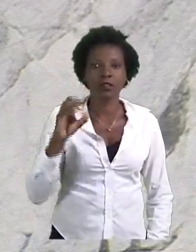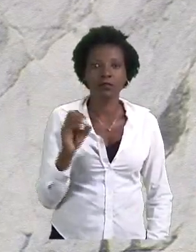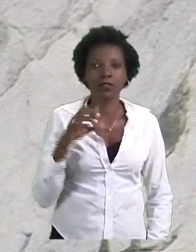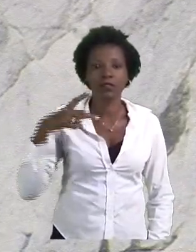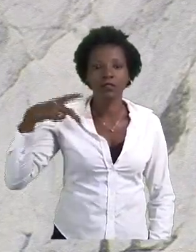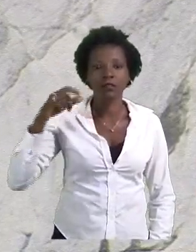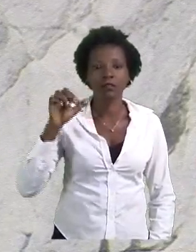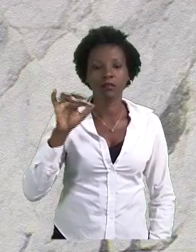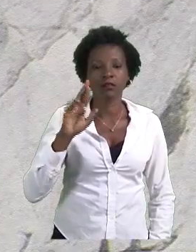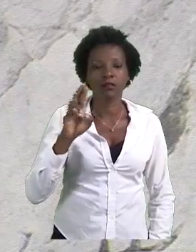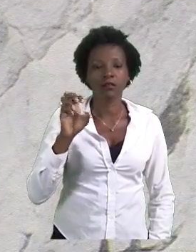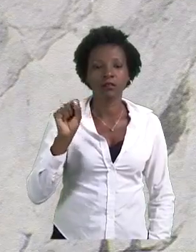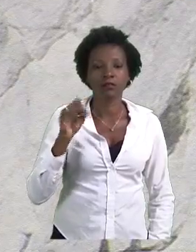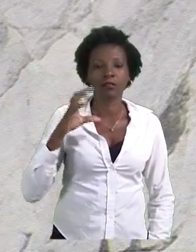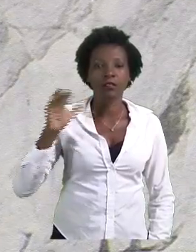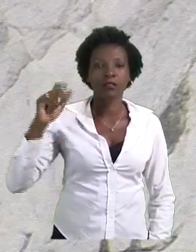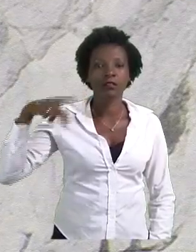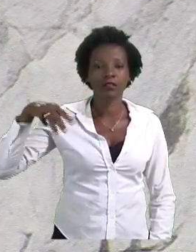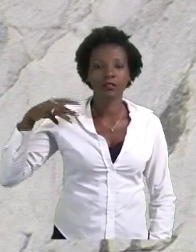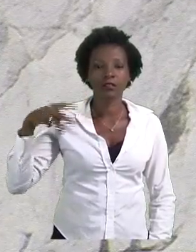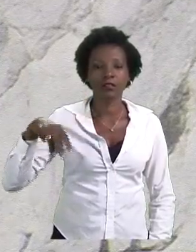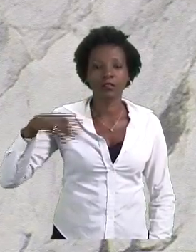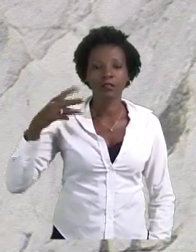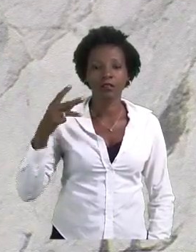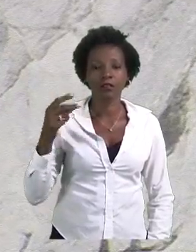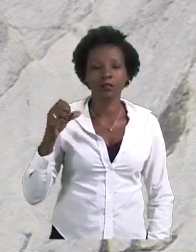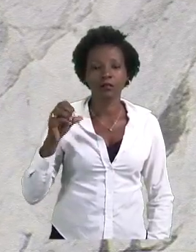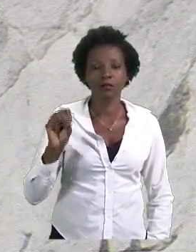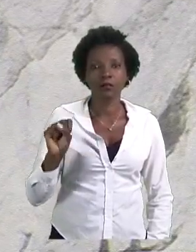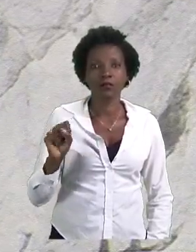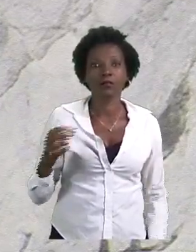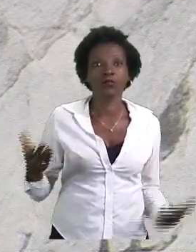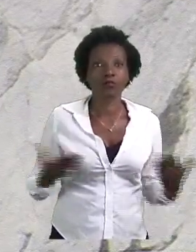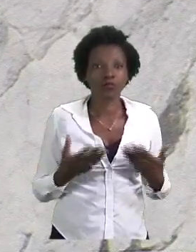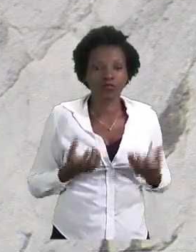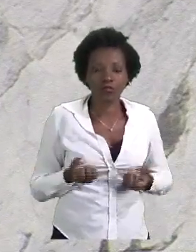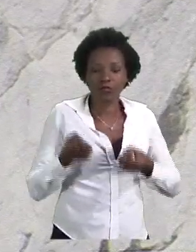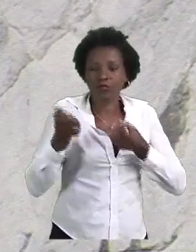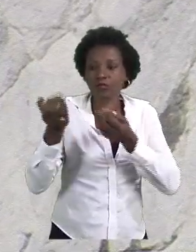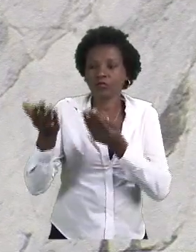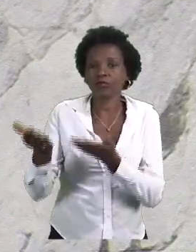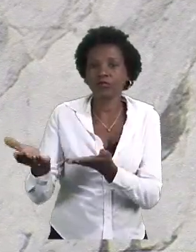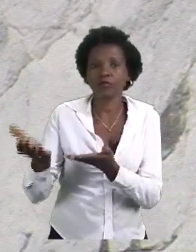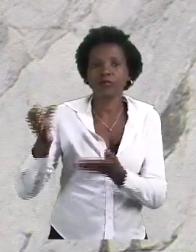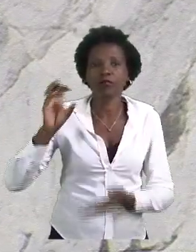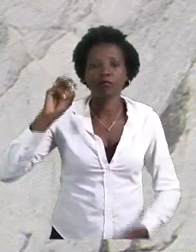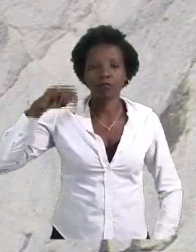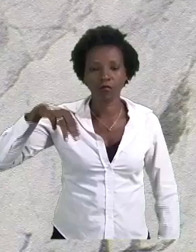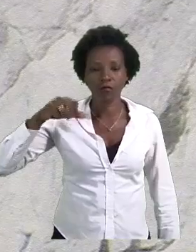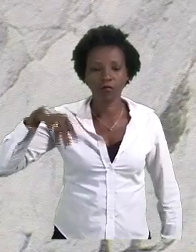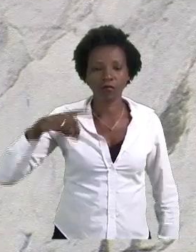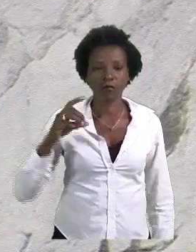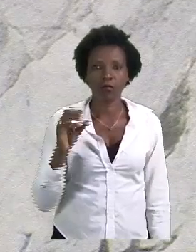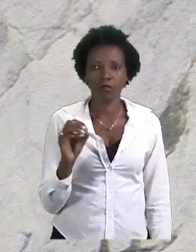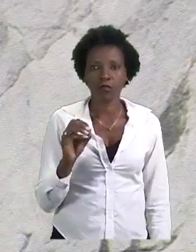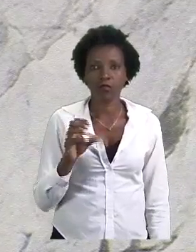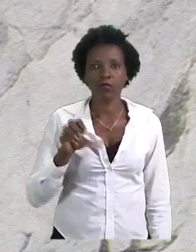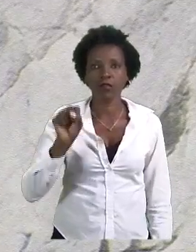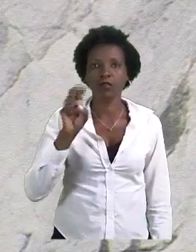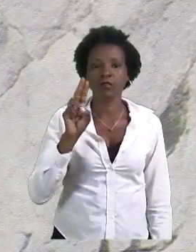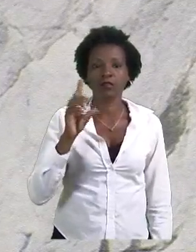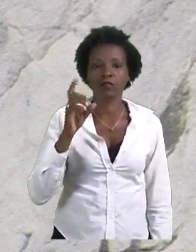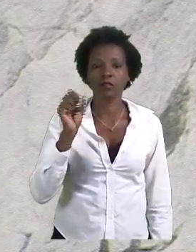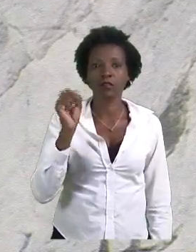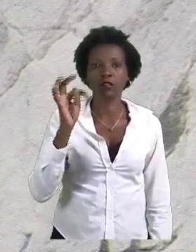o general João Camilo Pires de Campos, hoje passou o comando aqui do Comando Militar do Sudeste ao general Luiz